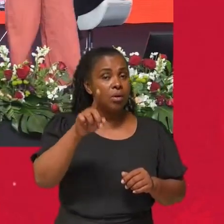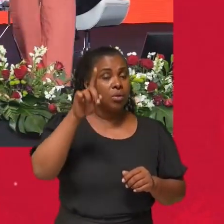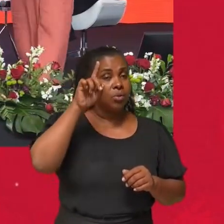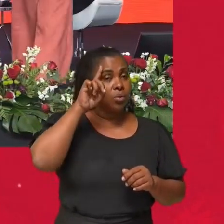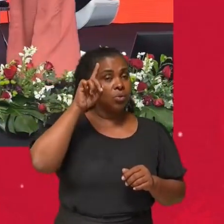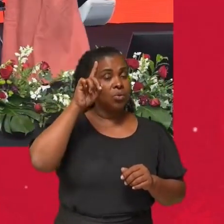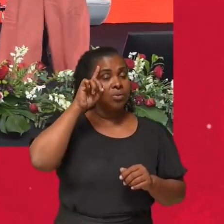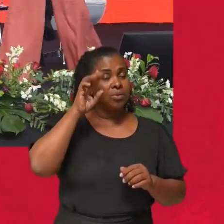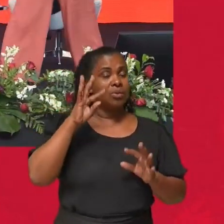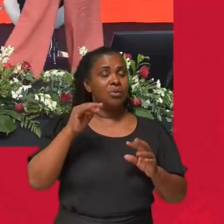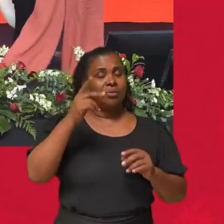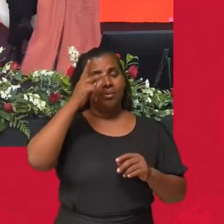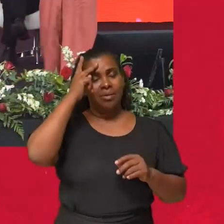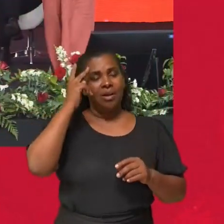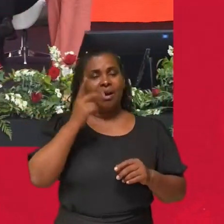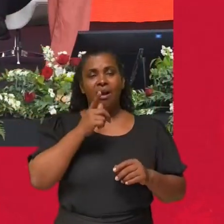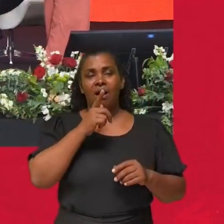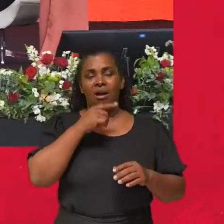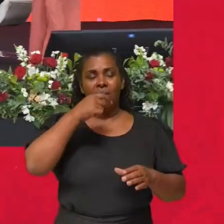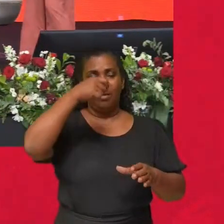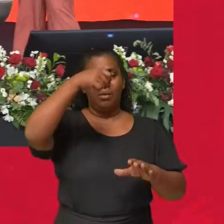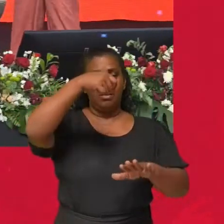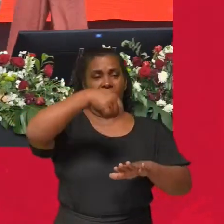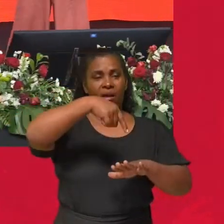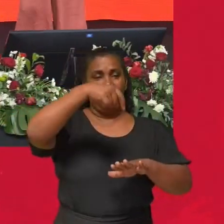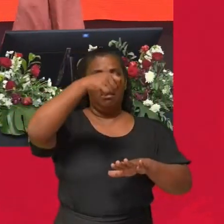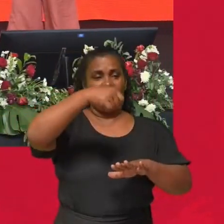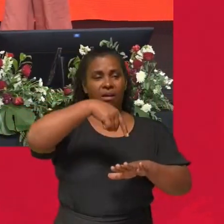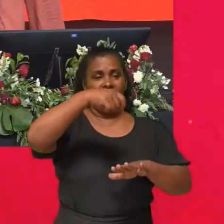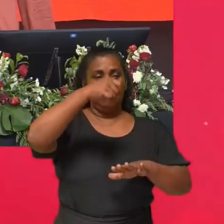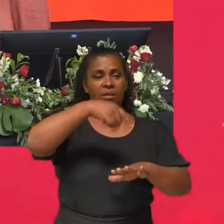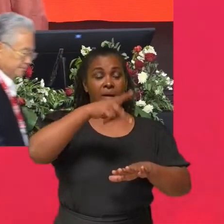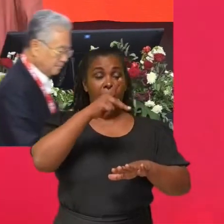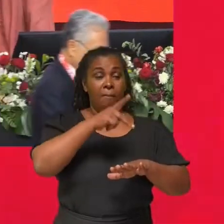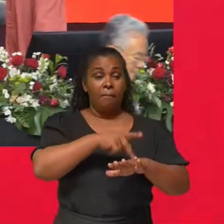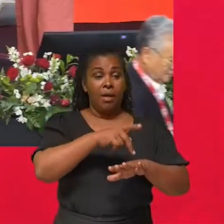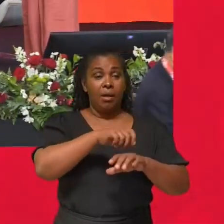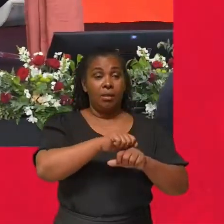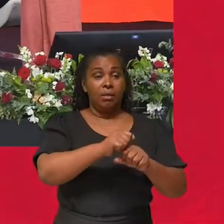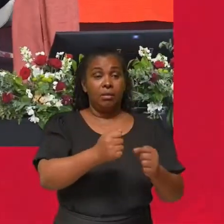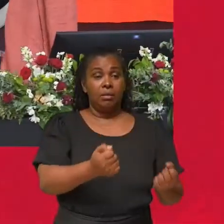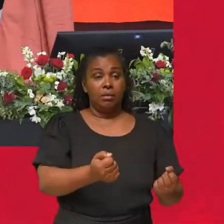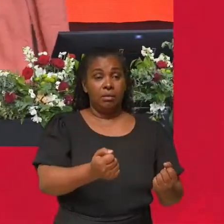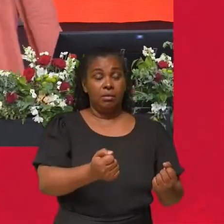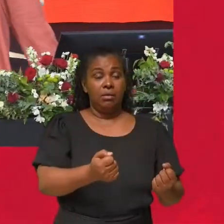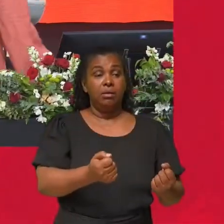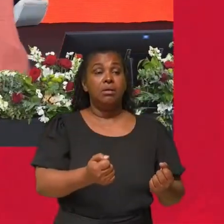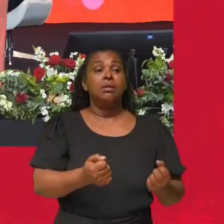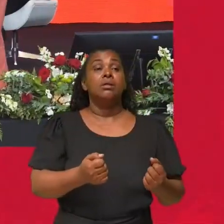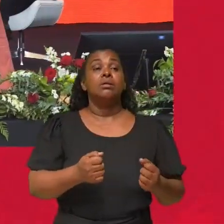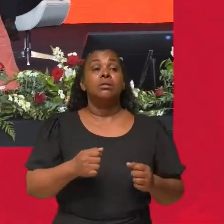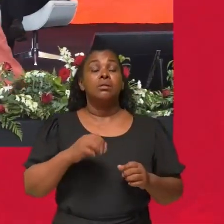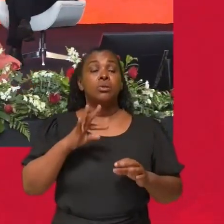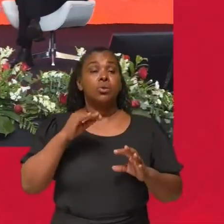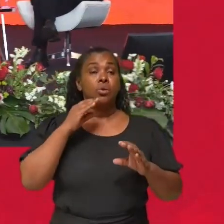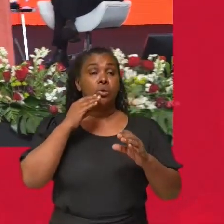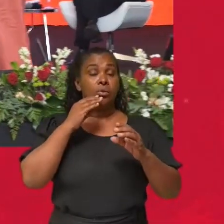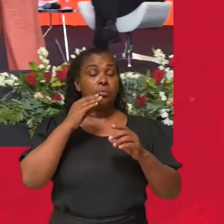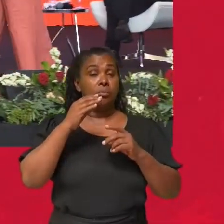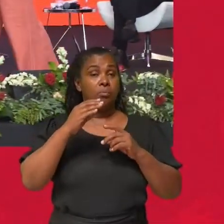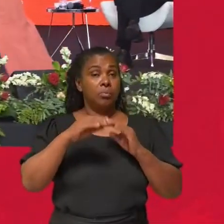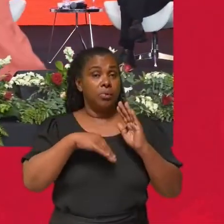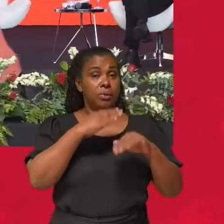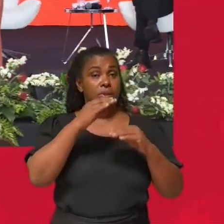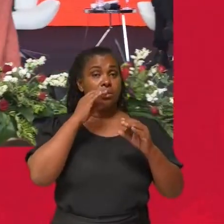bate até que fura. Lembrando que todo o nosso processo de comunicação, ele passa por vários canais, e aqui a gente não vai dar uma